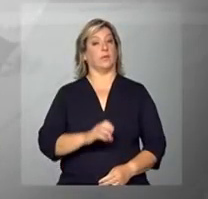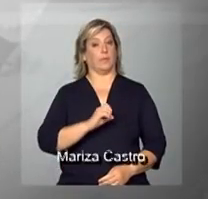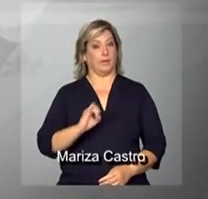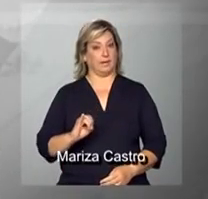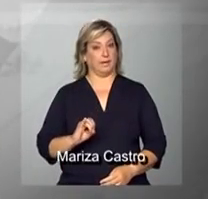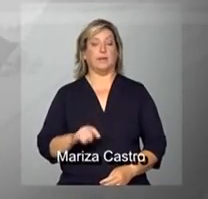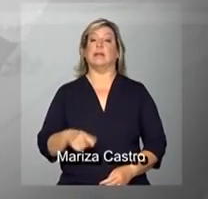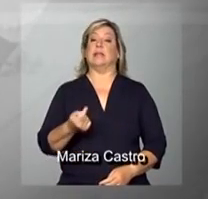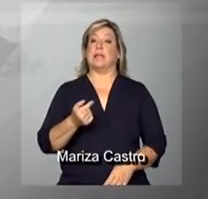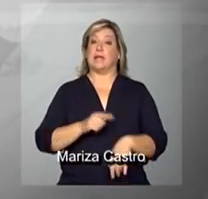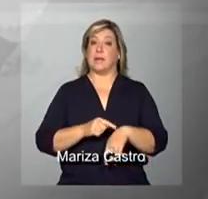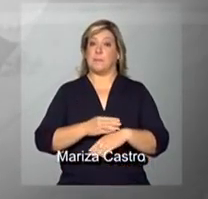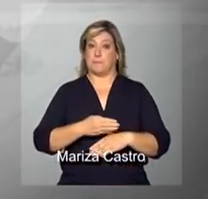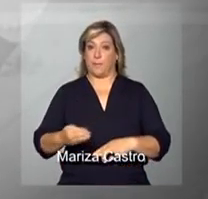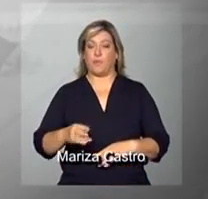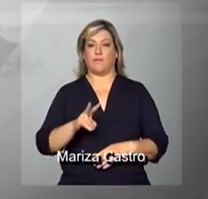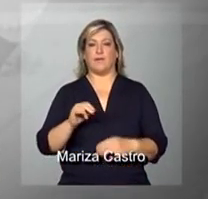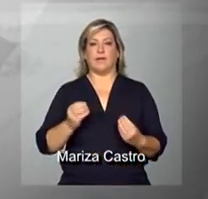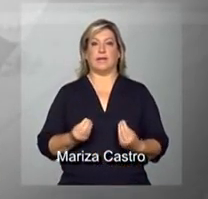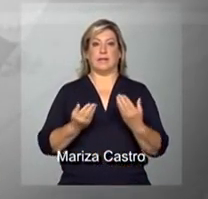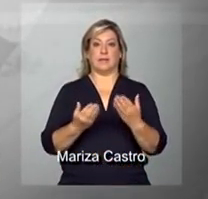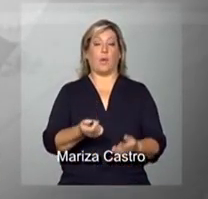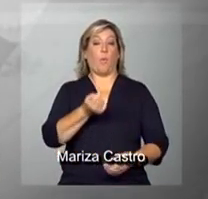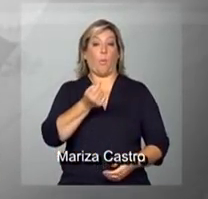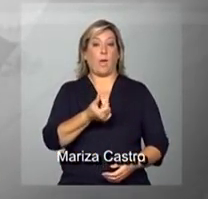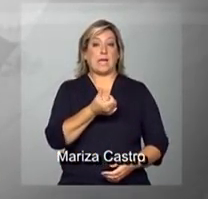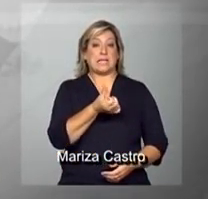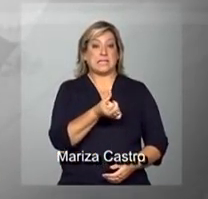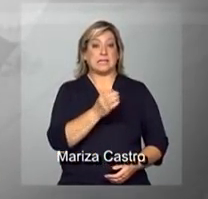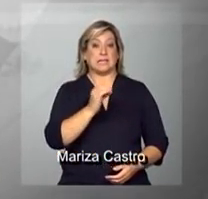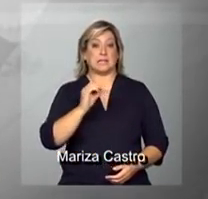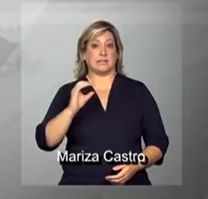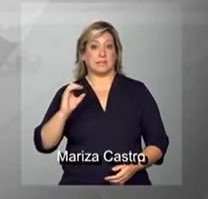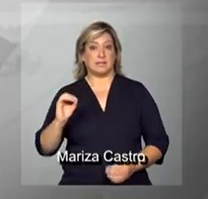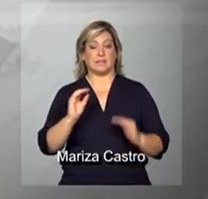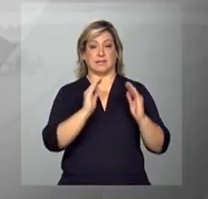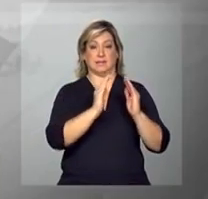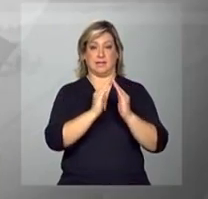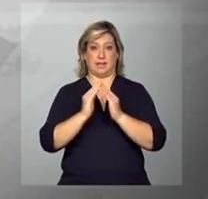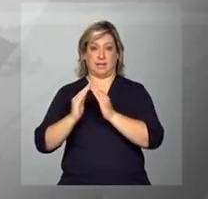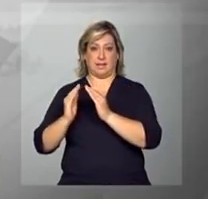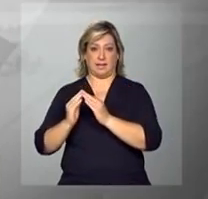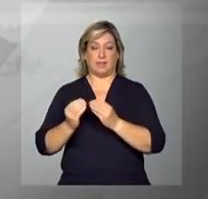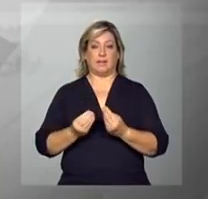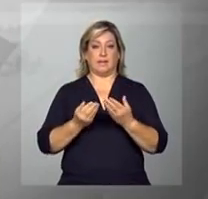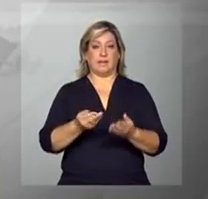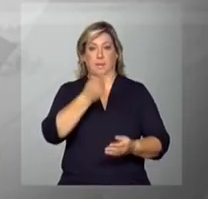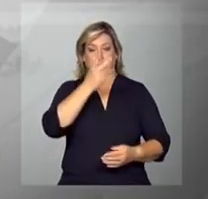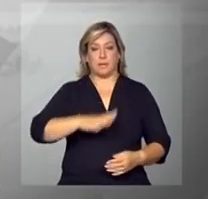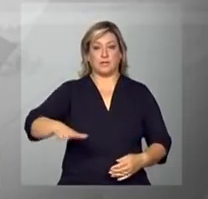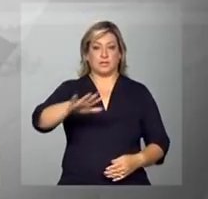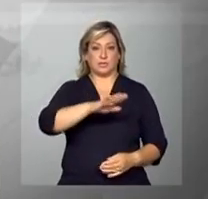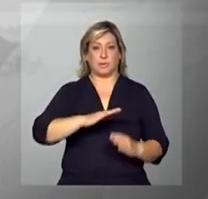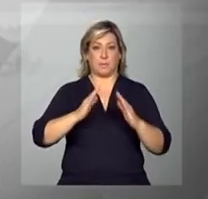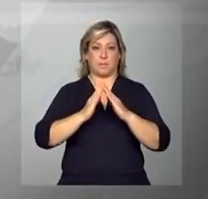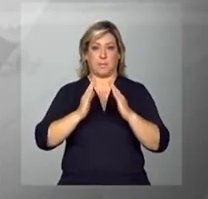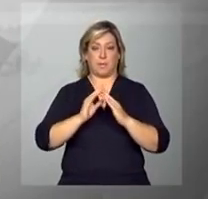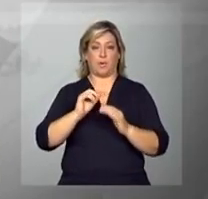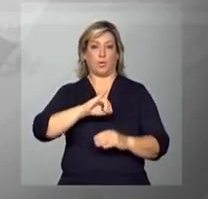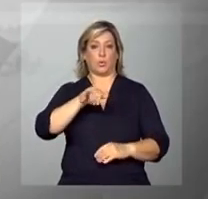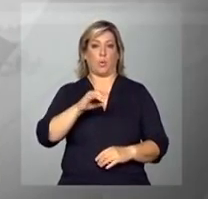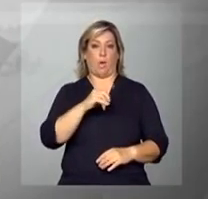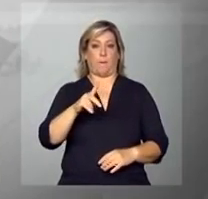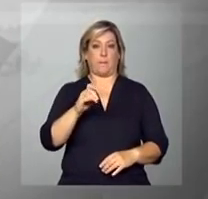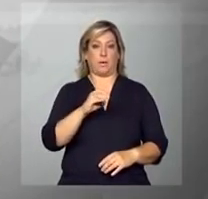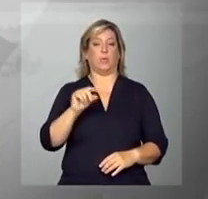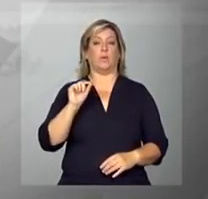Olá! Daqui a pouco serão entregues quase 600 unidades habitacionais à população de João Pessoa, financiadas pelo programa